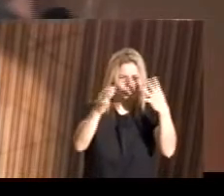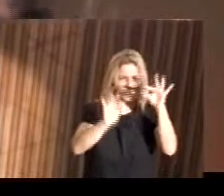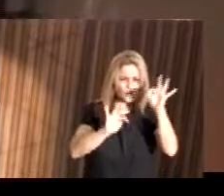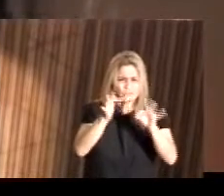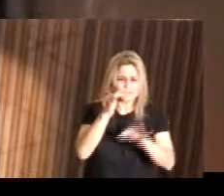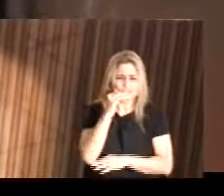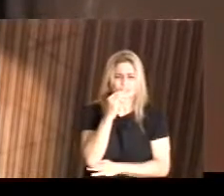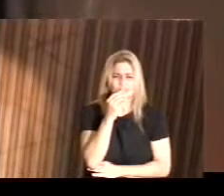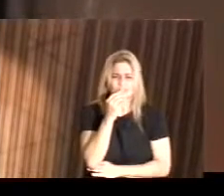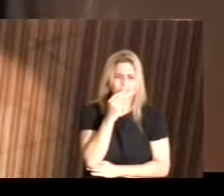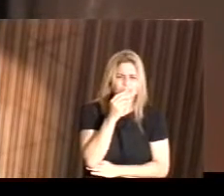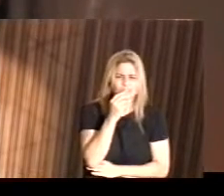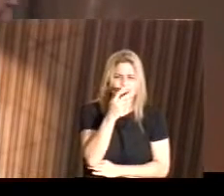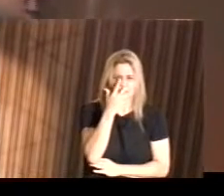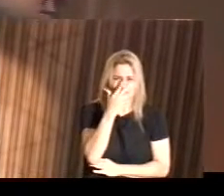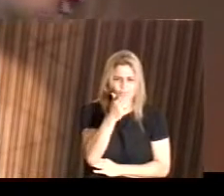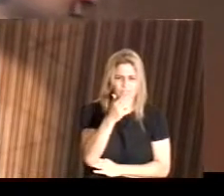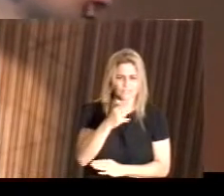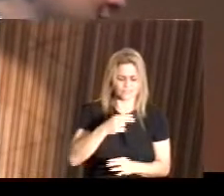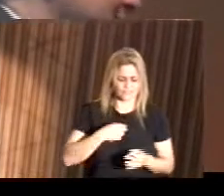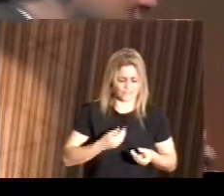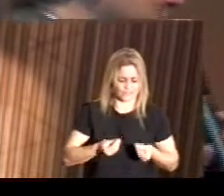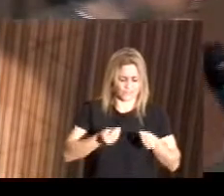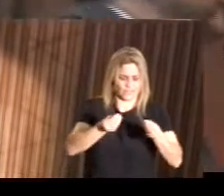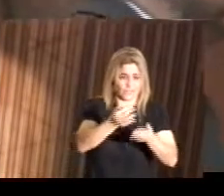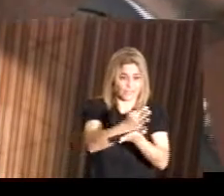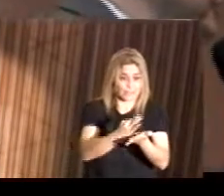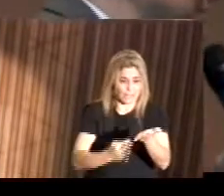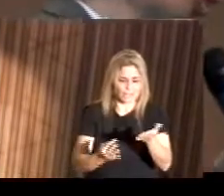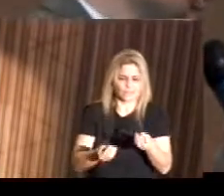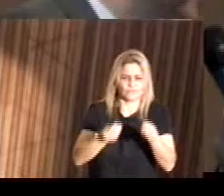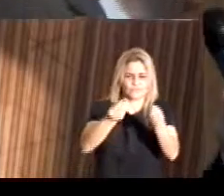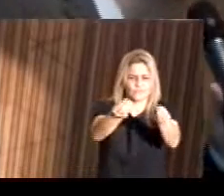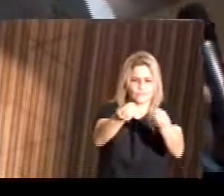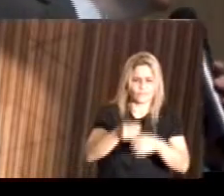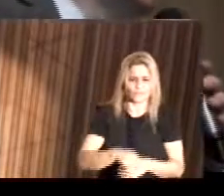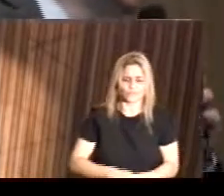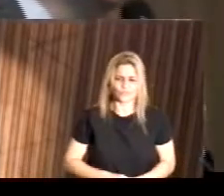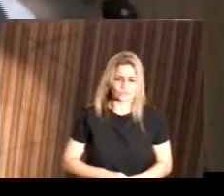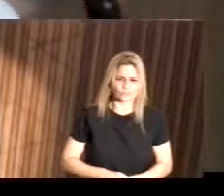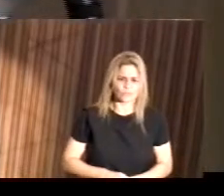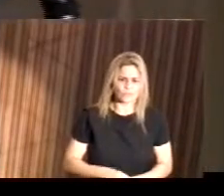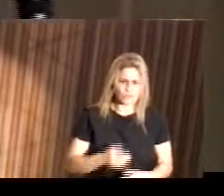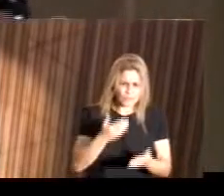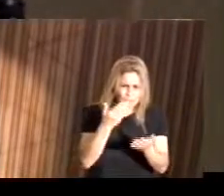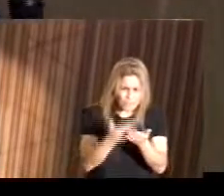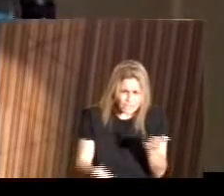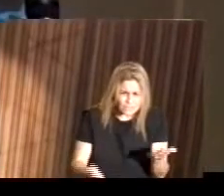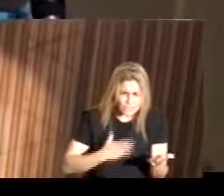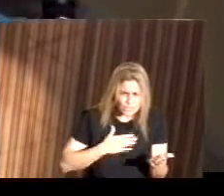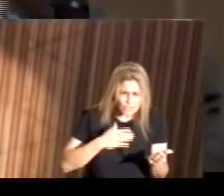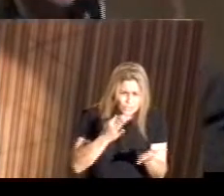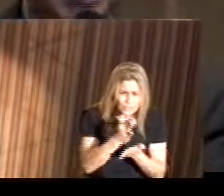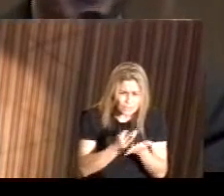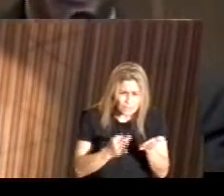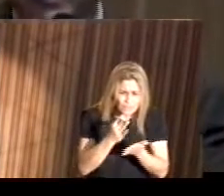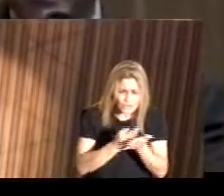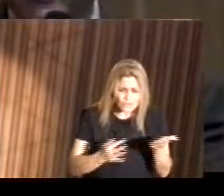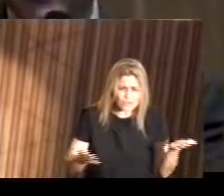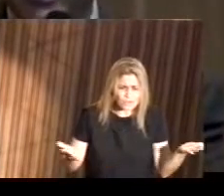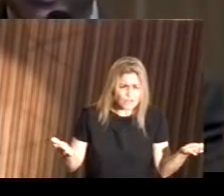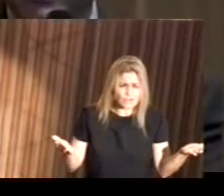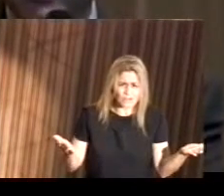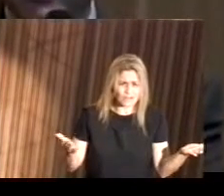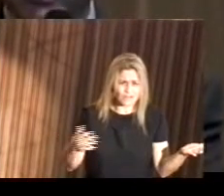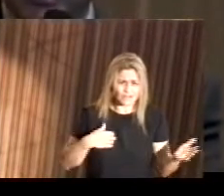filosofia que perdeu um trabalho meu e disse que eu não tinha feito o trabalho. E eu nunca tinha feito nenhum exame na